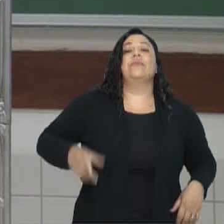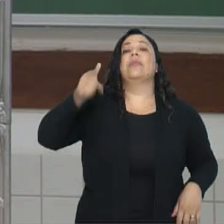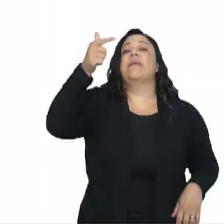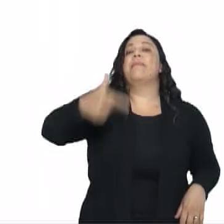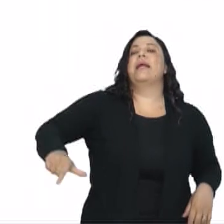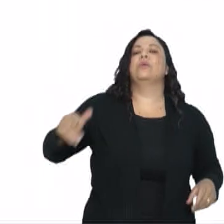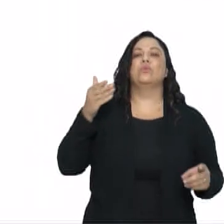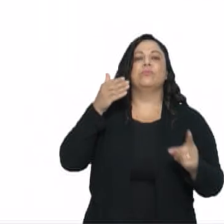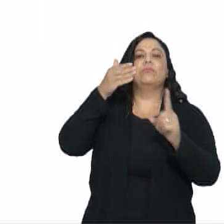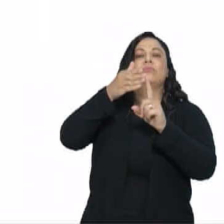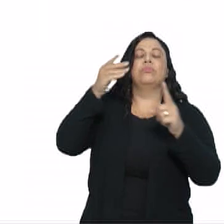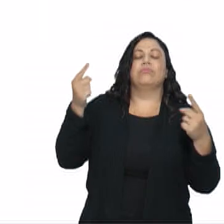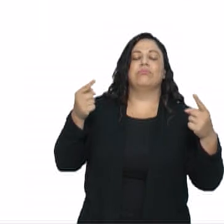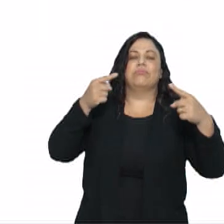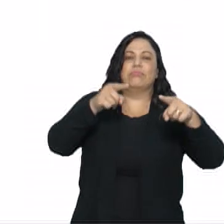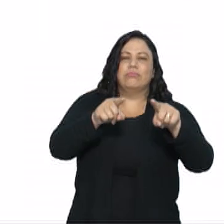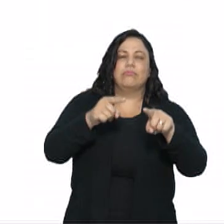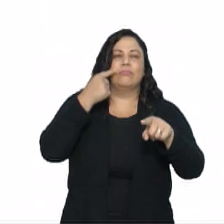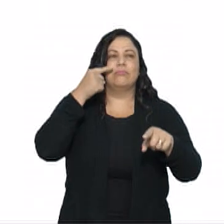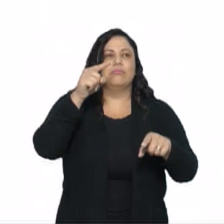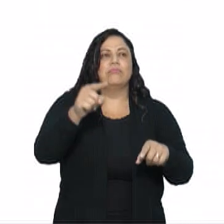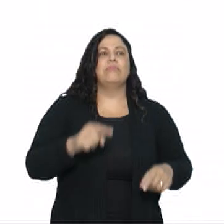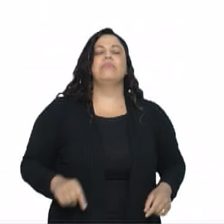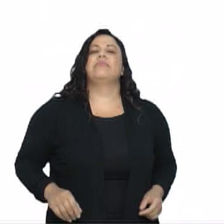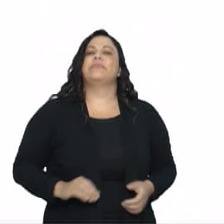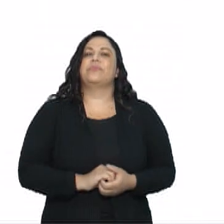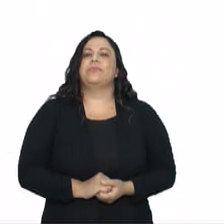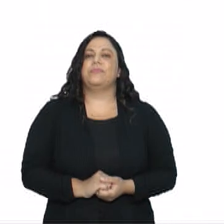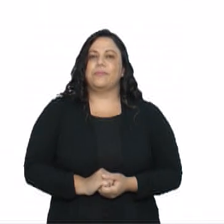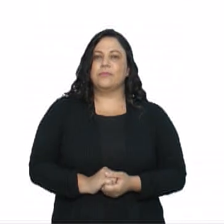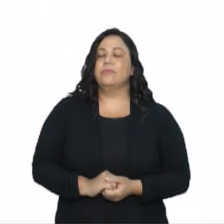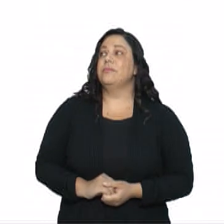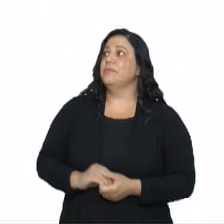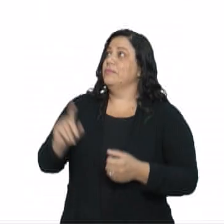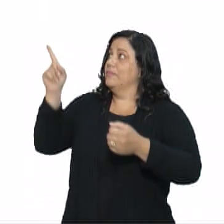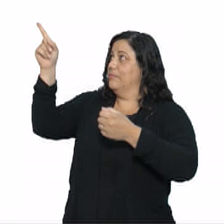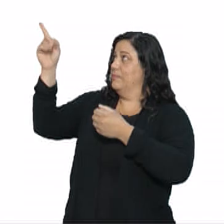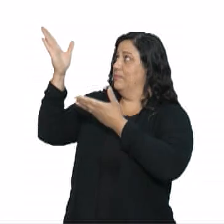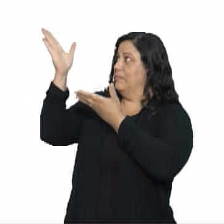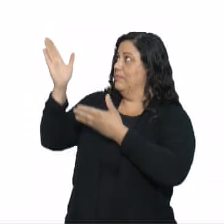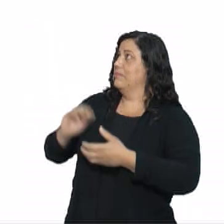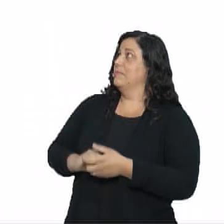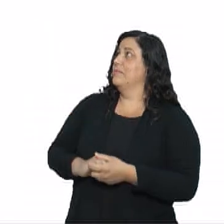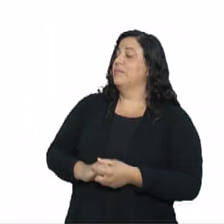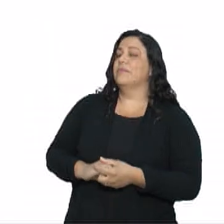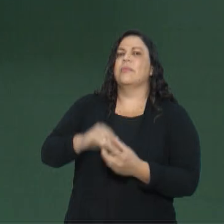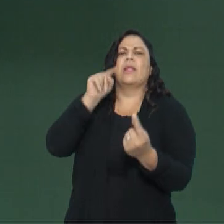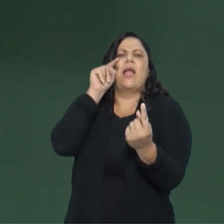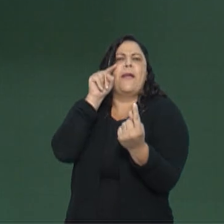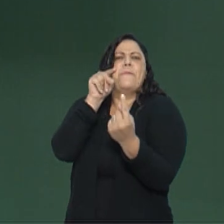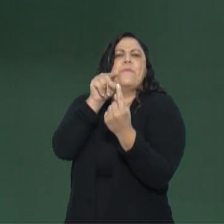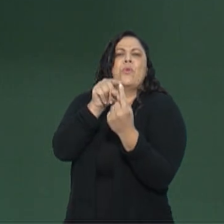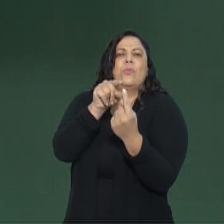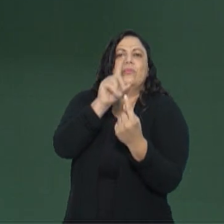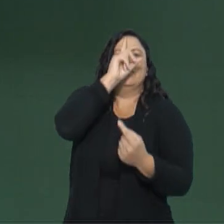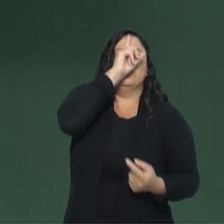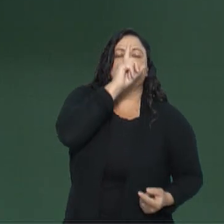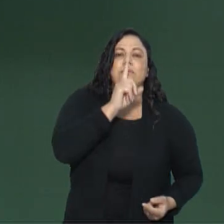desafio. Olhem na tela comigo. Olhe fixamente para o ponto amarelo que está no centro dessa imagem.